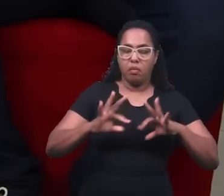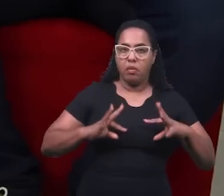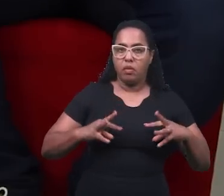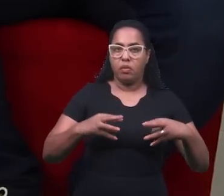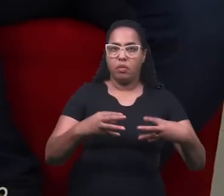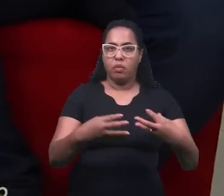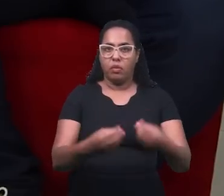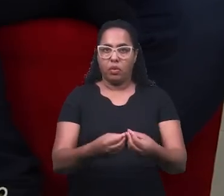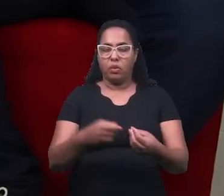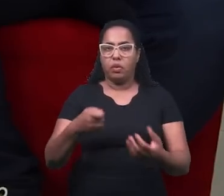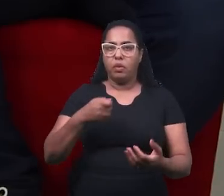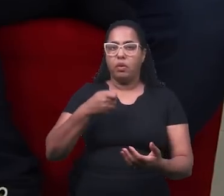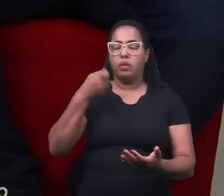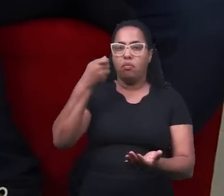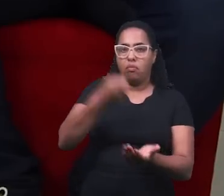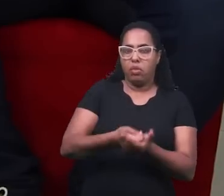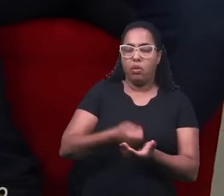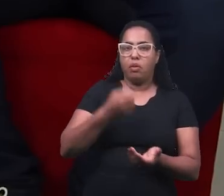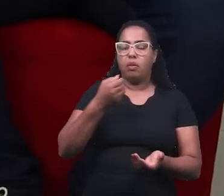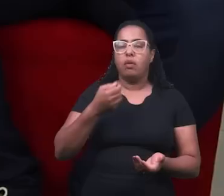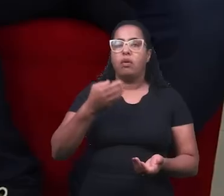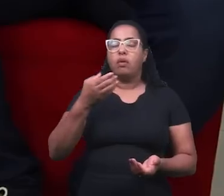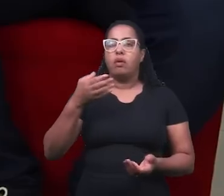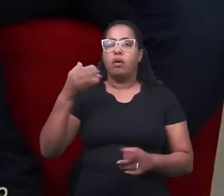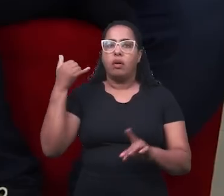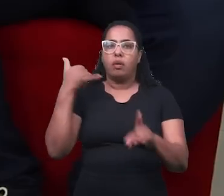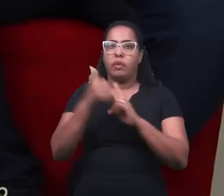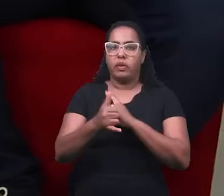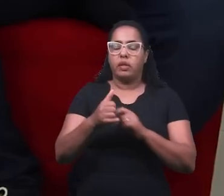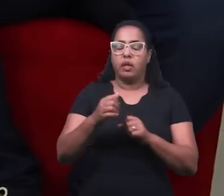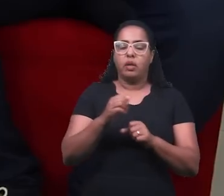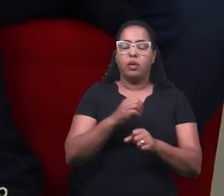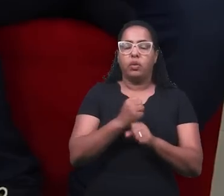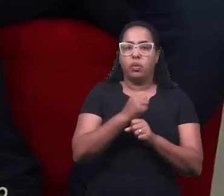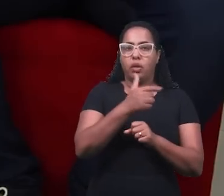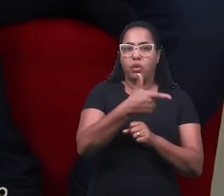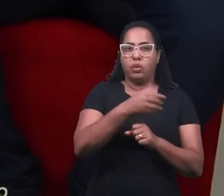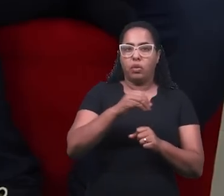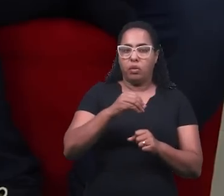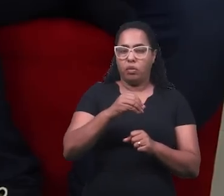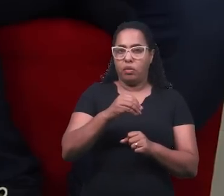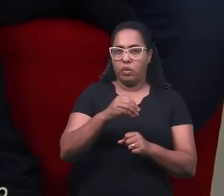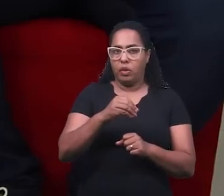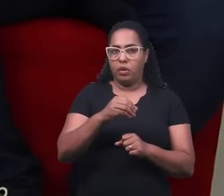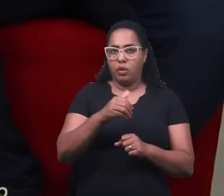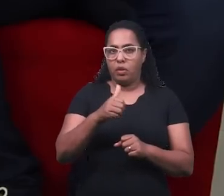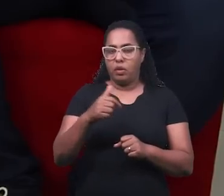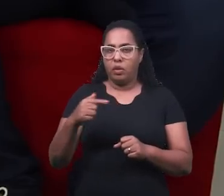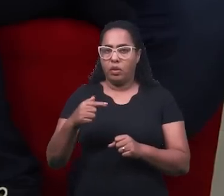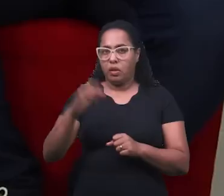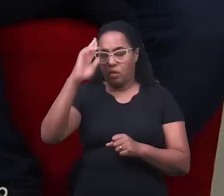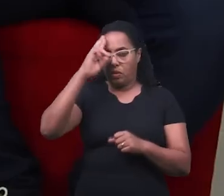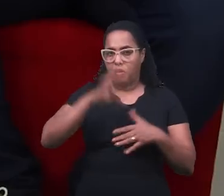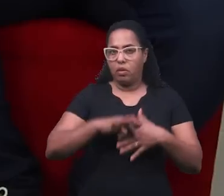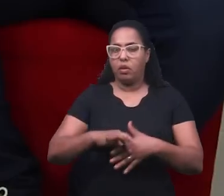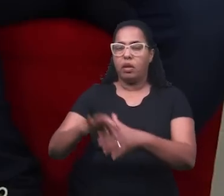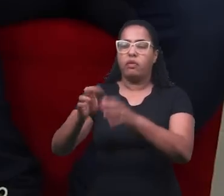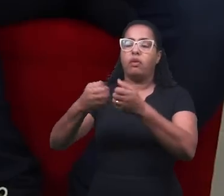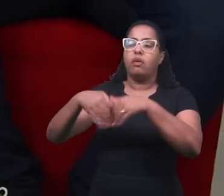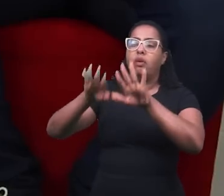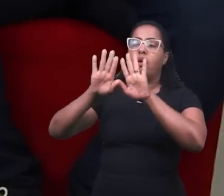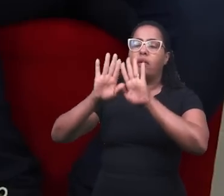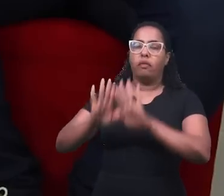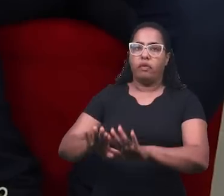coisas. E se cumpriu essa profecia, no ano de 2017 o Senhor me levou para Nova Zelândia. Fui sem minha família, fiquei